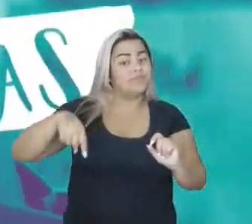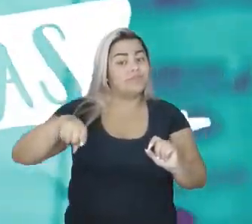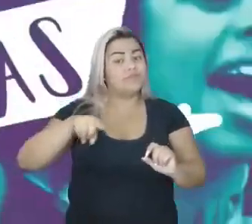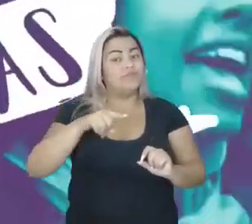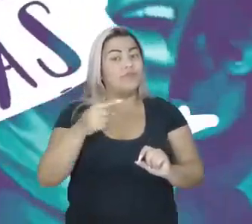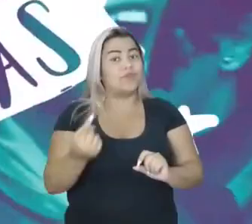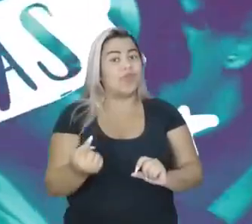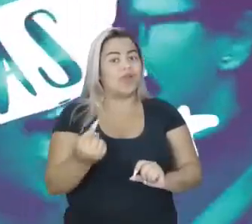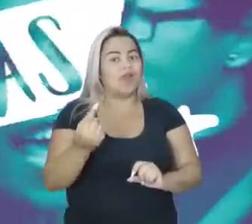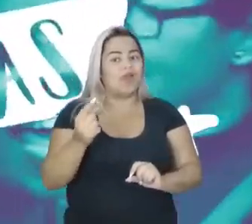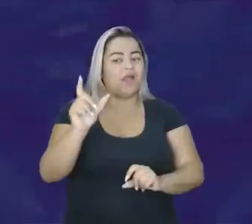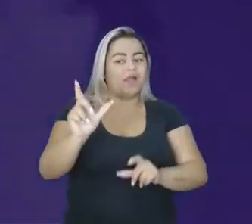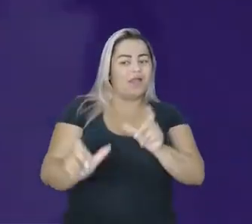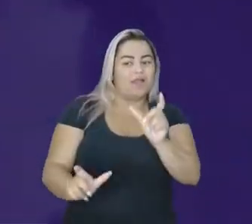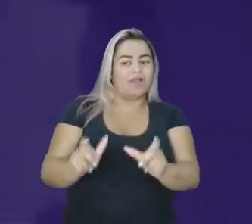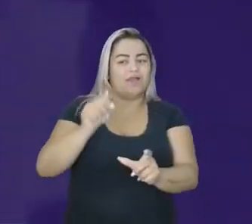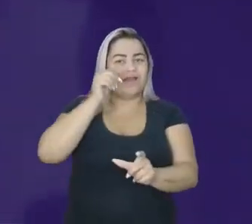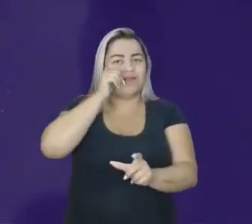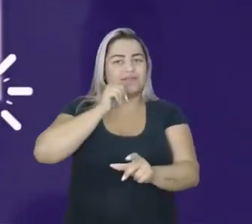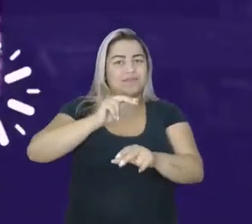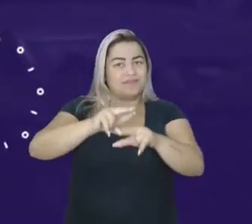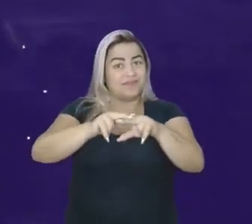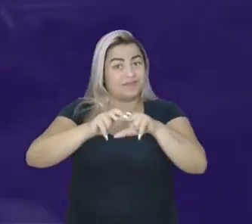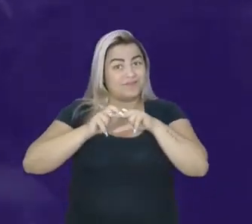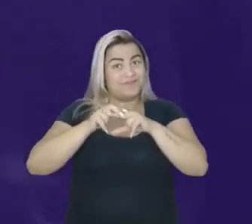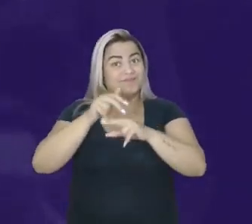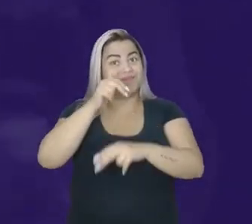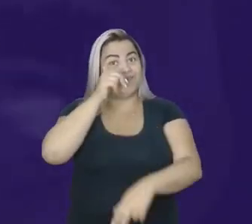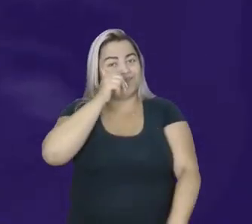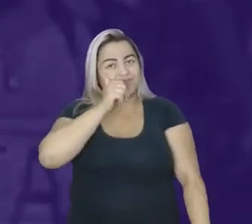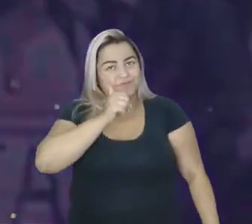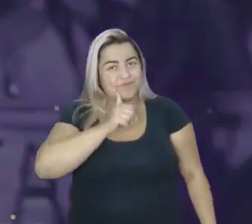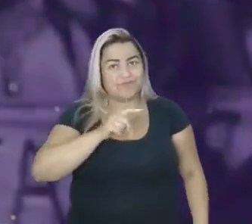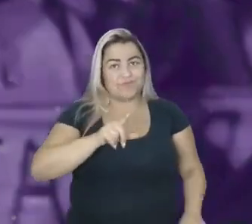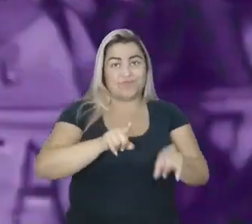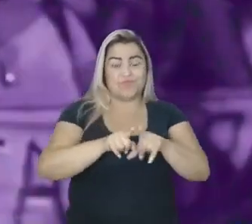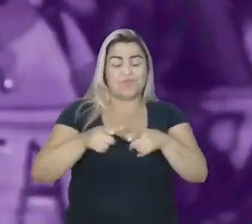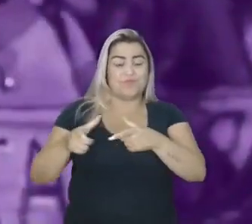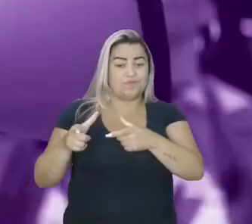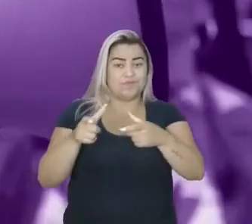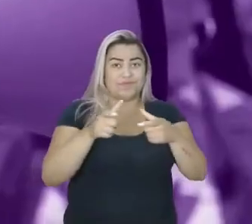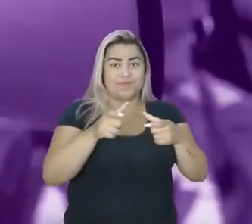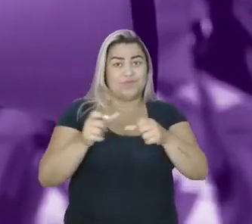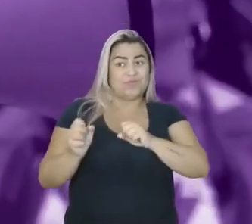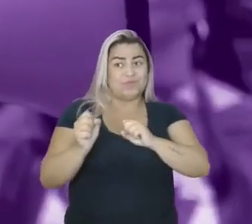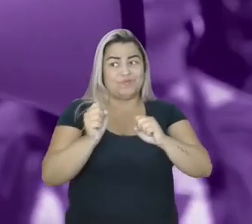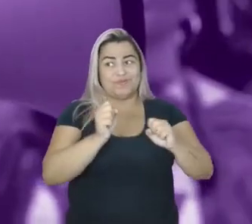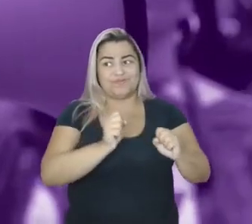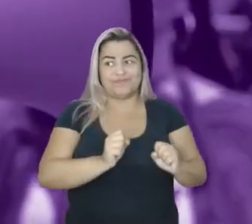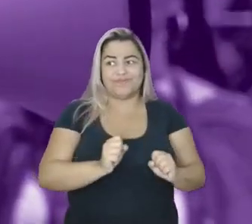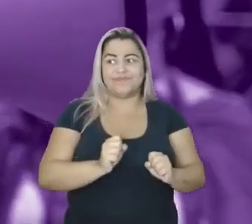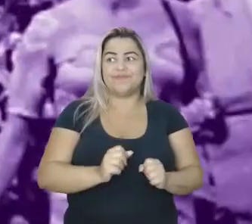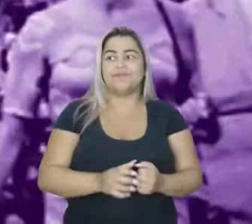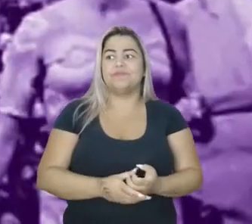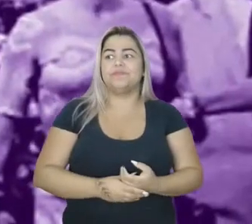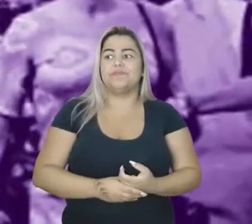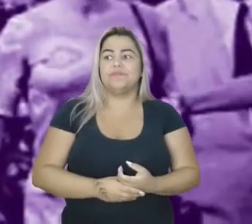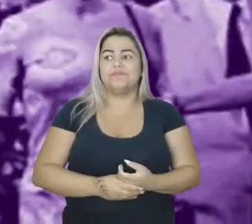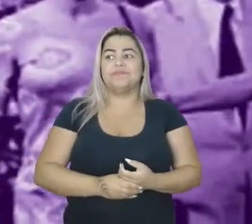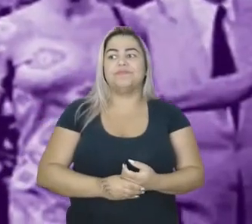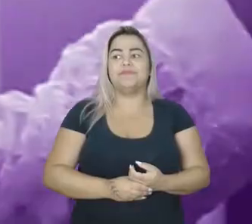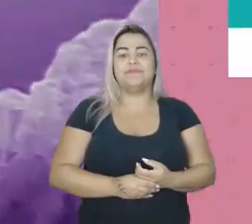Eu sou uma delas, são elas por elas, ocupando os espaços